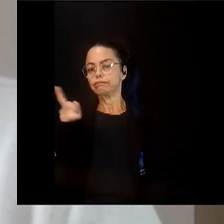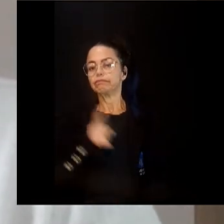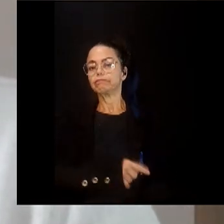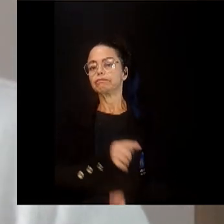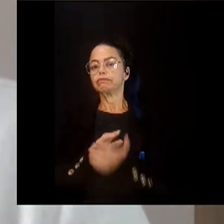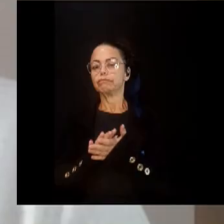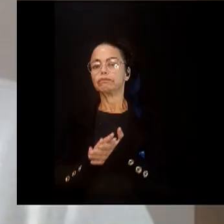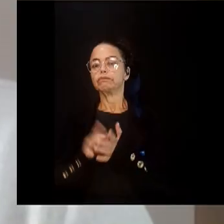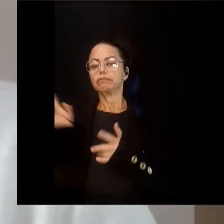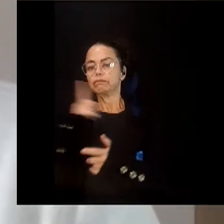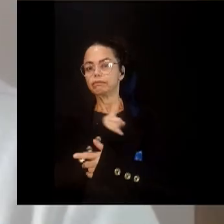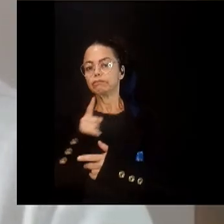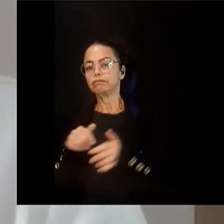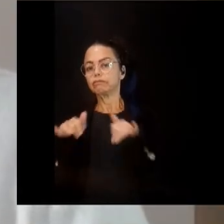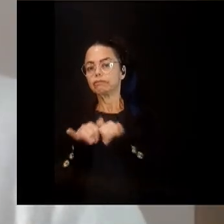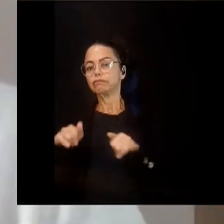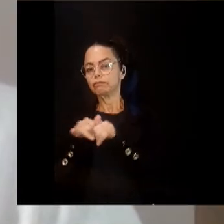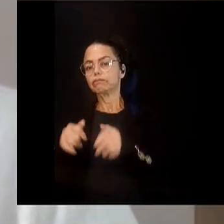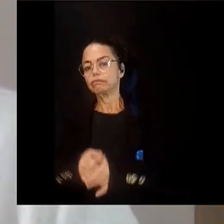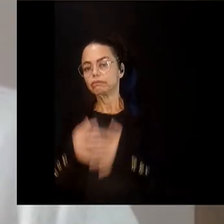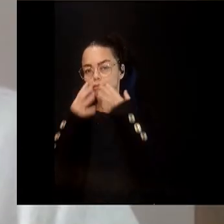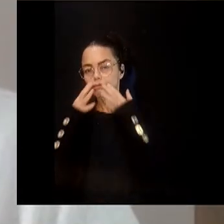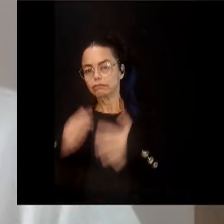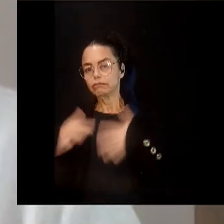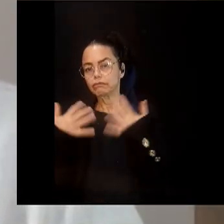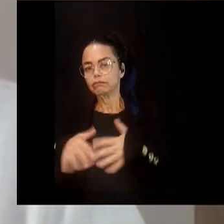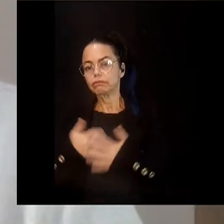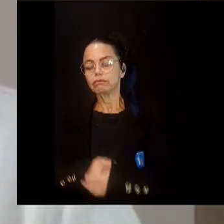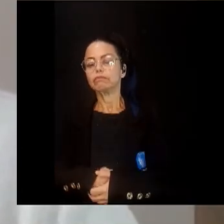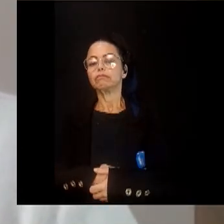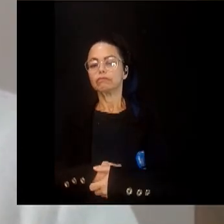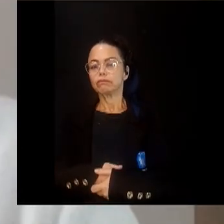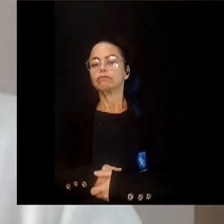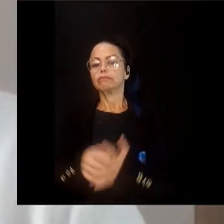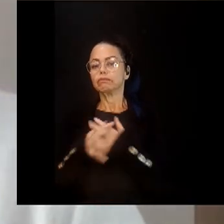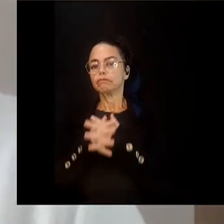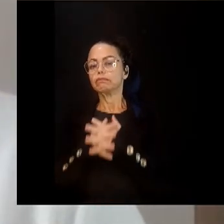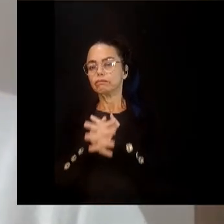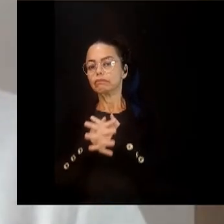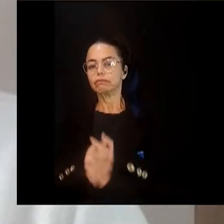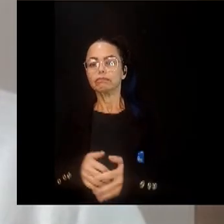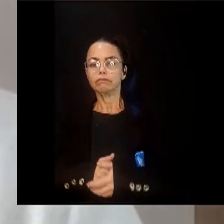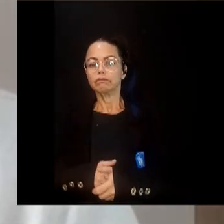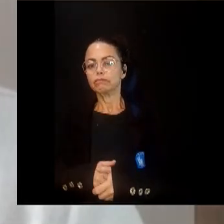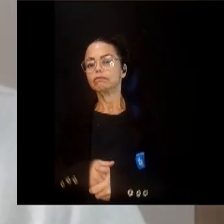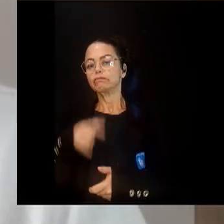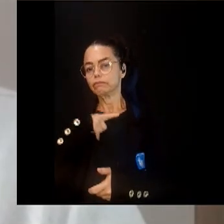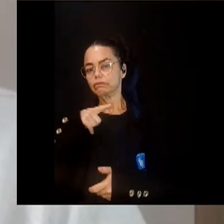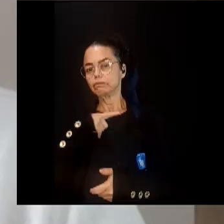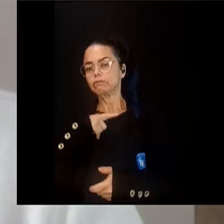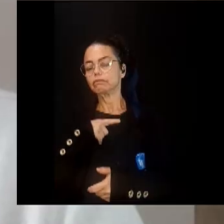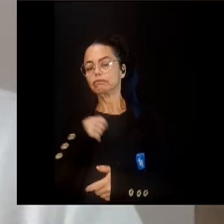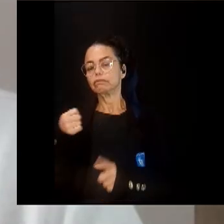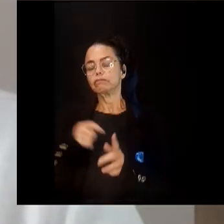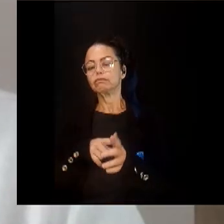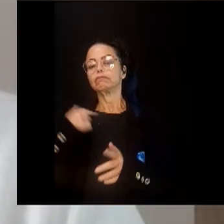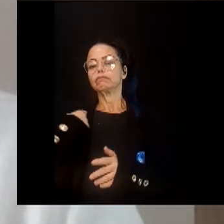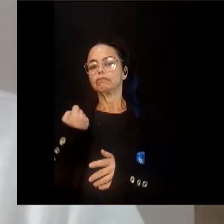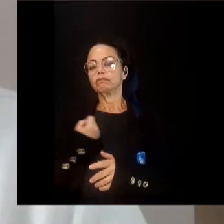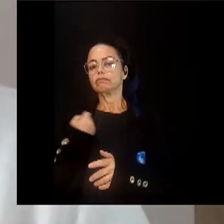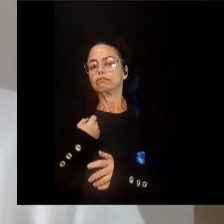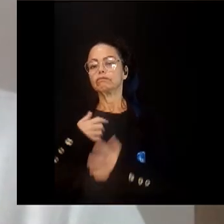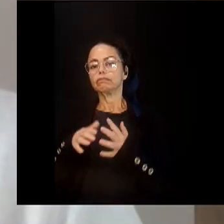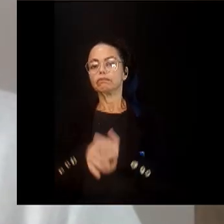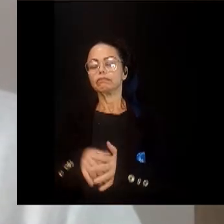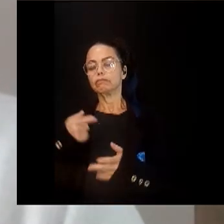toa a gente tem vislumbrado essa inflexão, né? Então, ainda a gente vai ter números mais catastróficos, eu enxergo desta